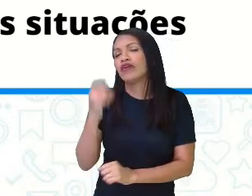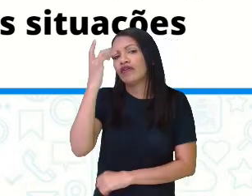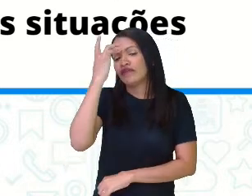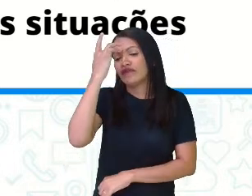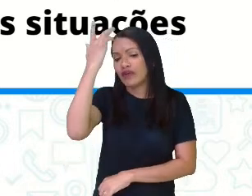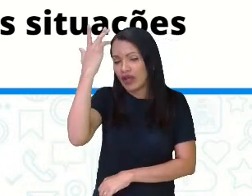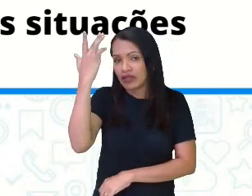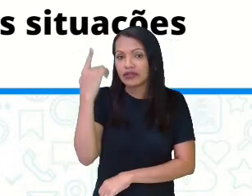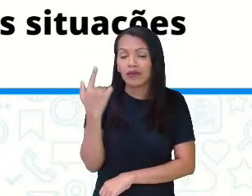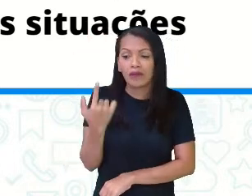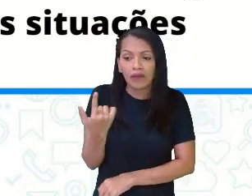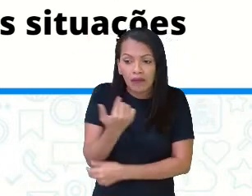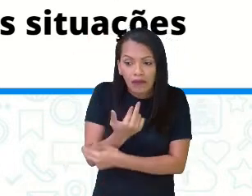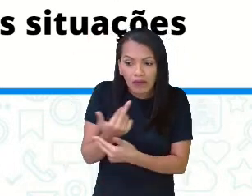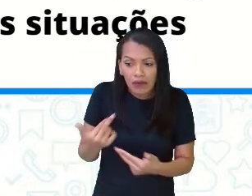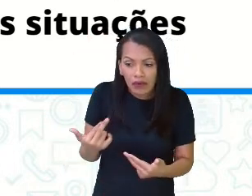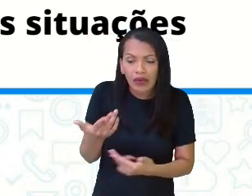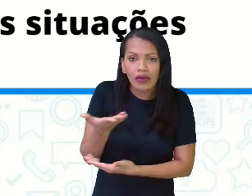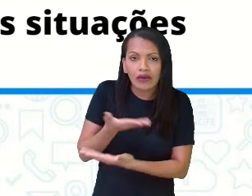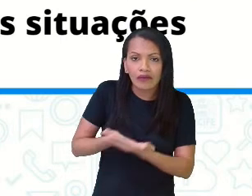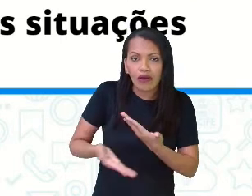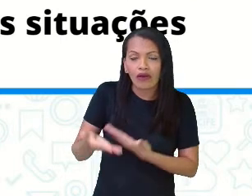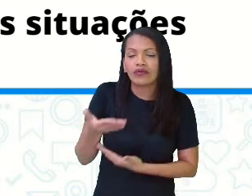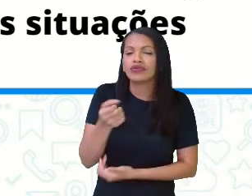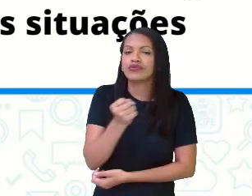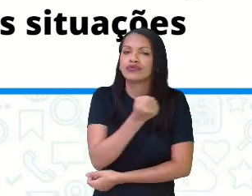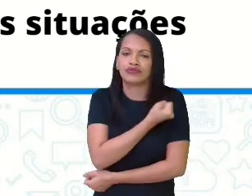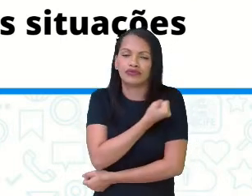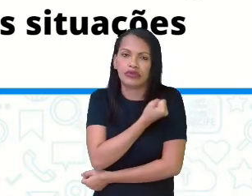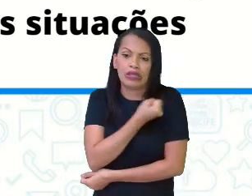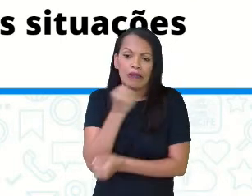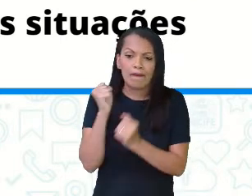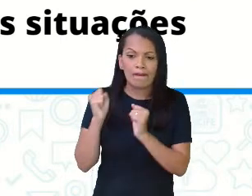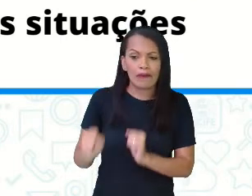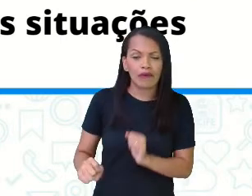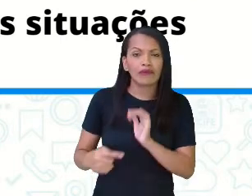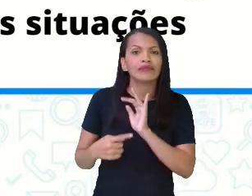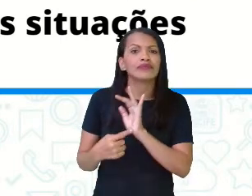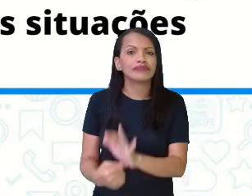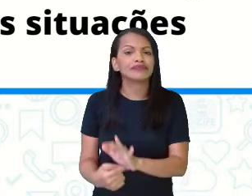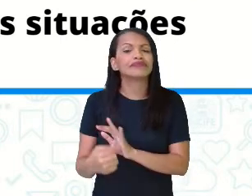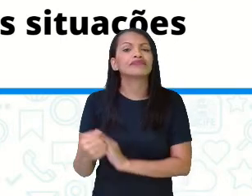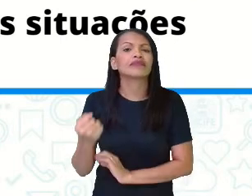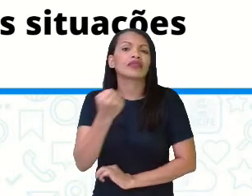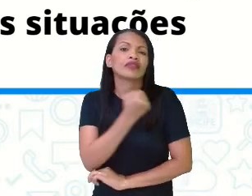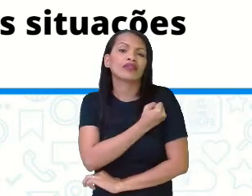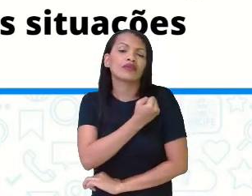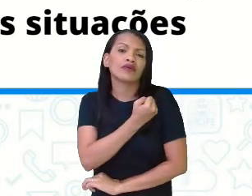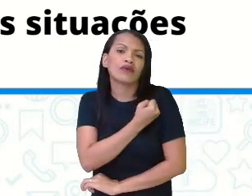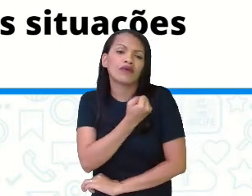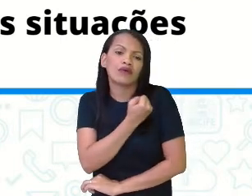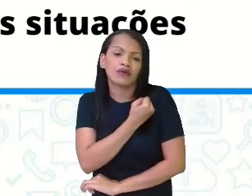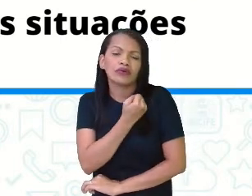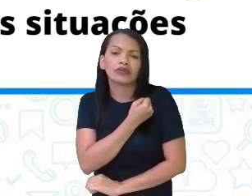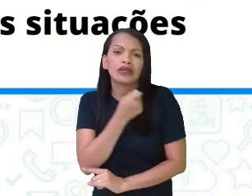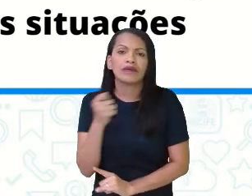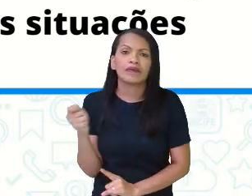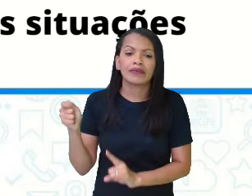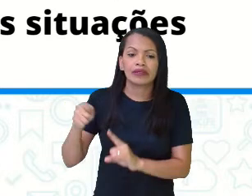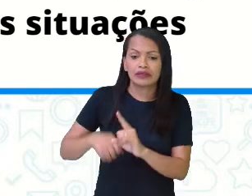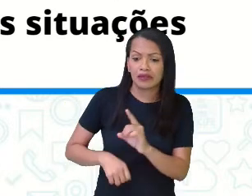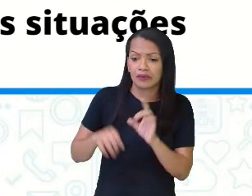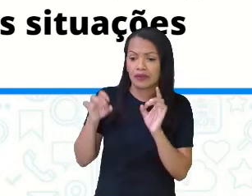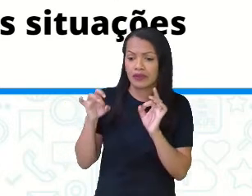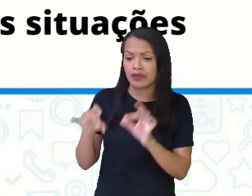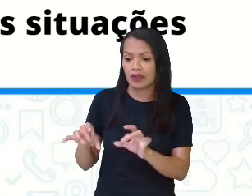fácil uma situação envolvendo números. Ele pode representar o número de produtos mensais vendidos por uma